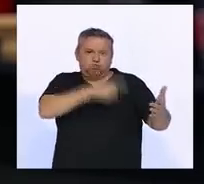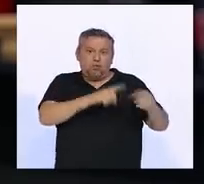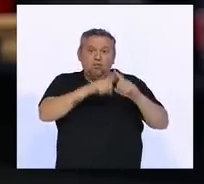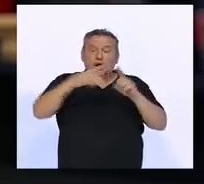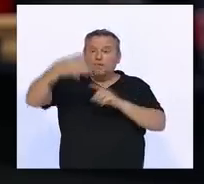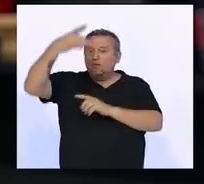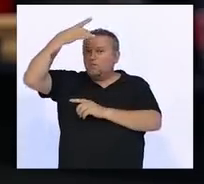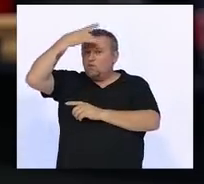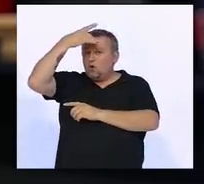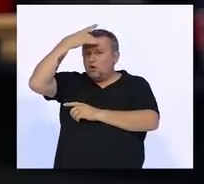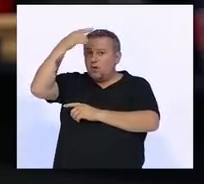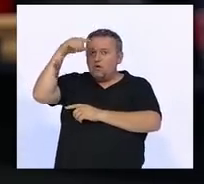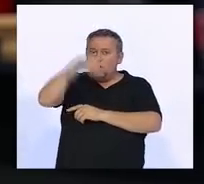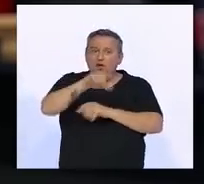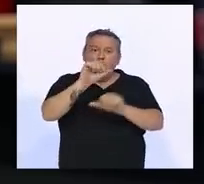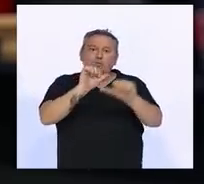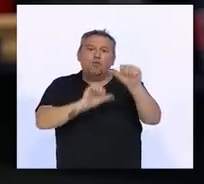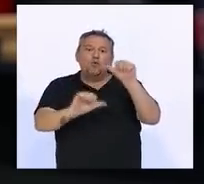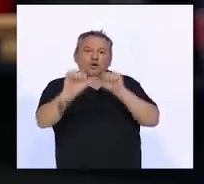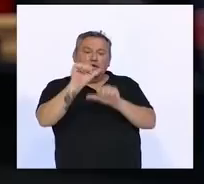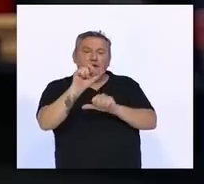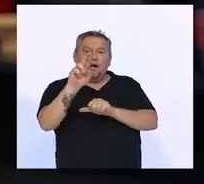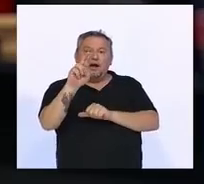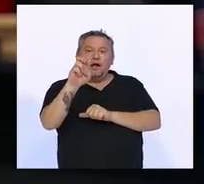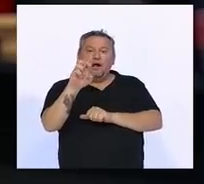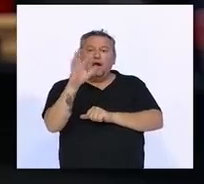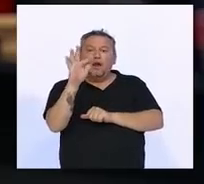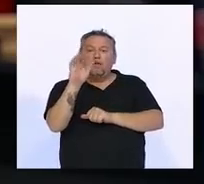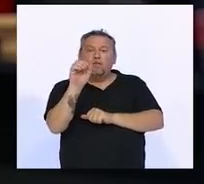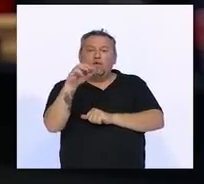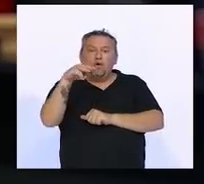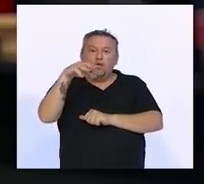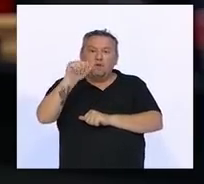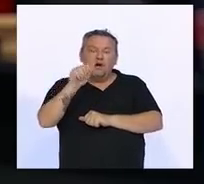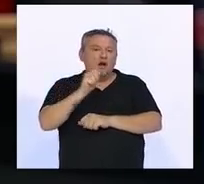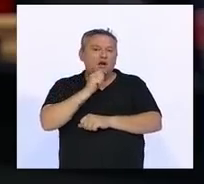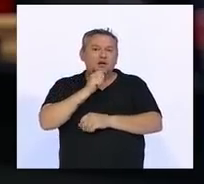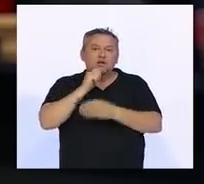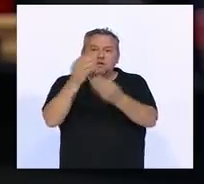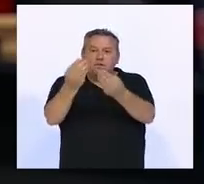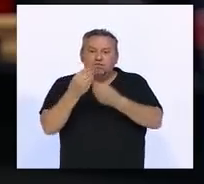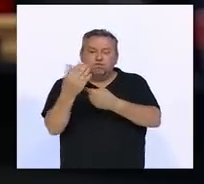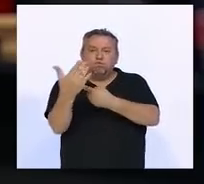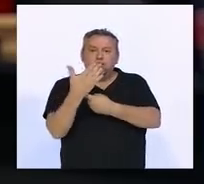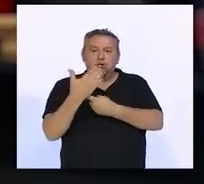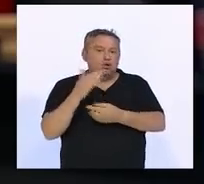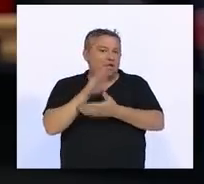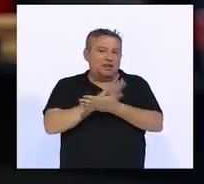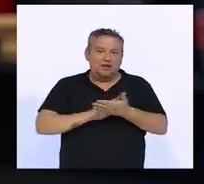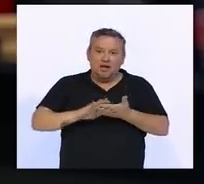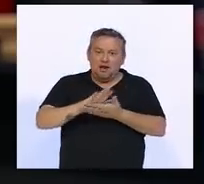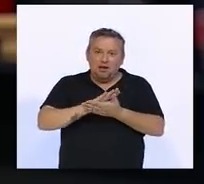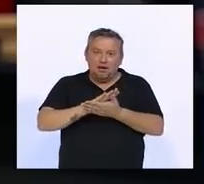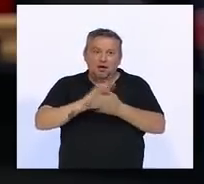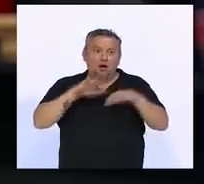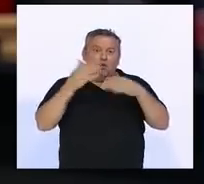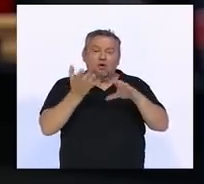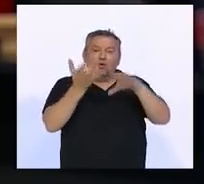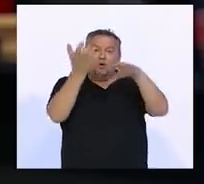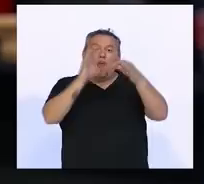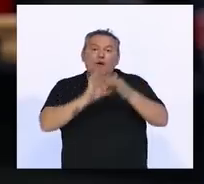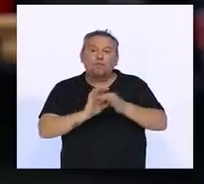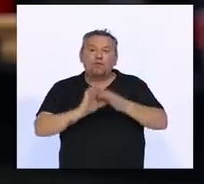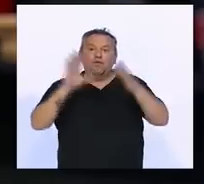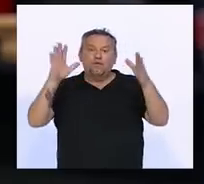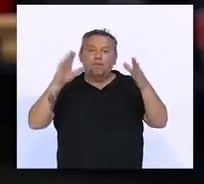moral, de que esta reforma ela não trouxe ainda benefícios nenhum. quando foi para aprovar ela no Congresso, a gente